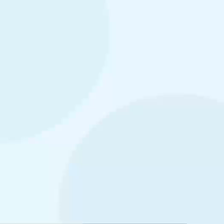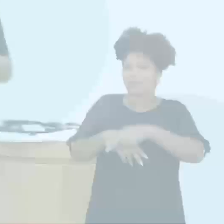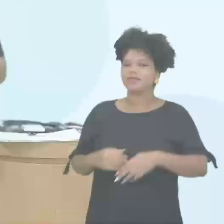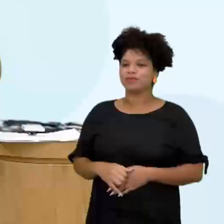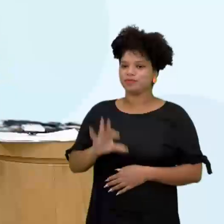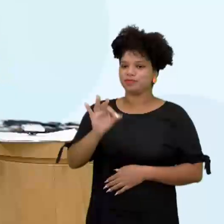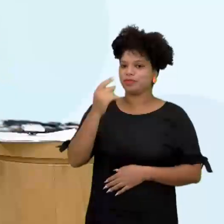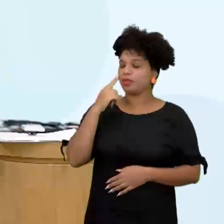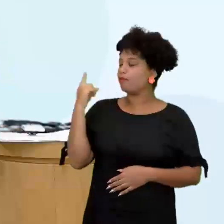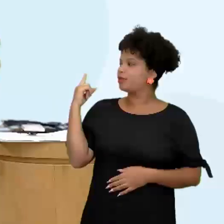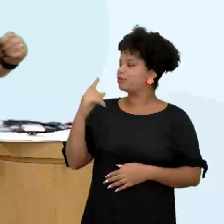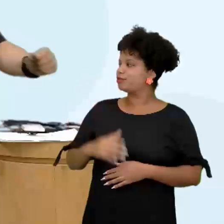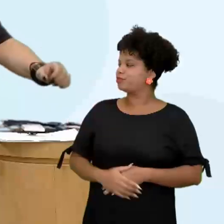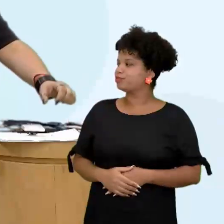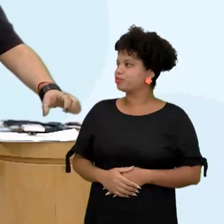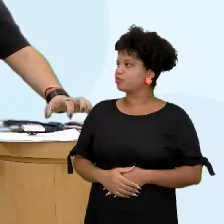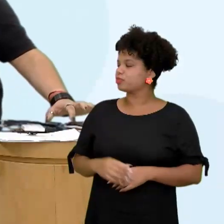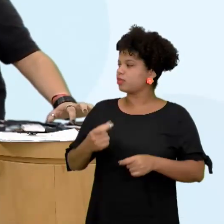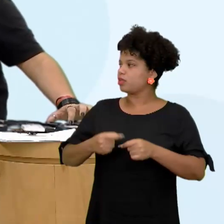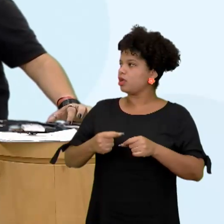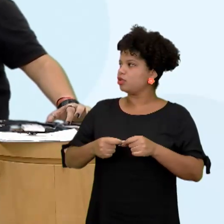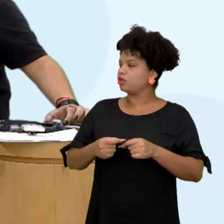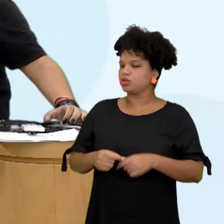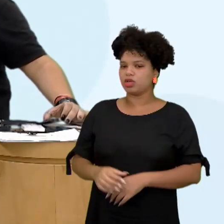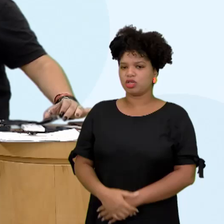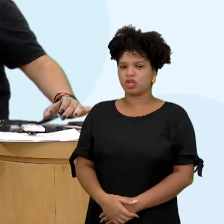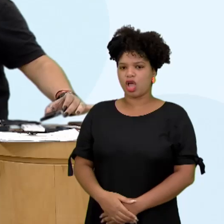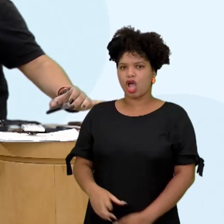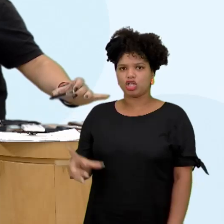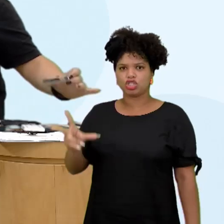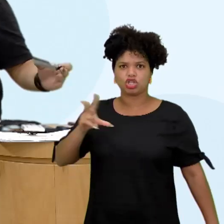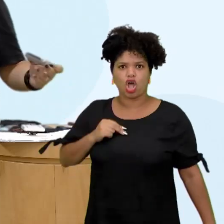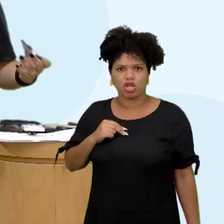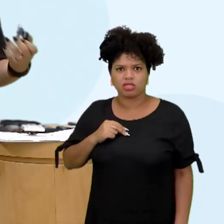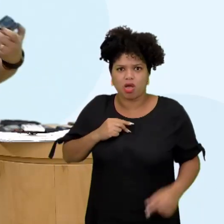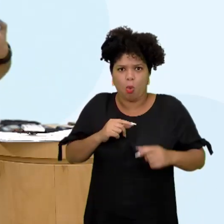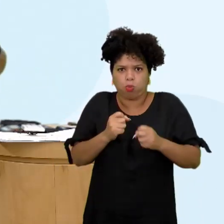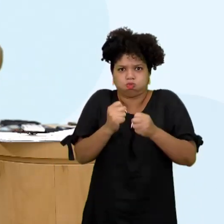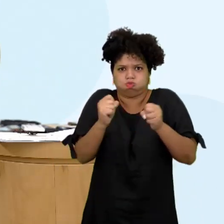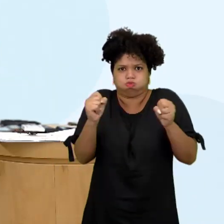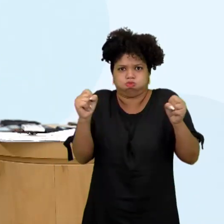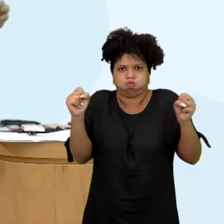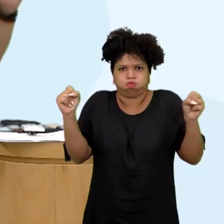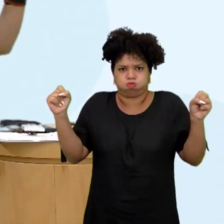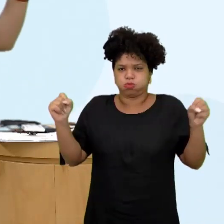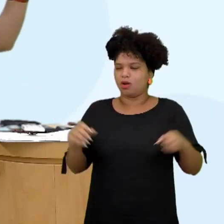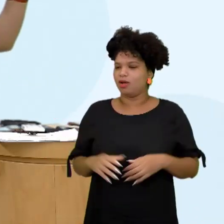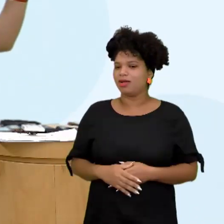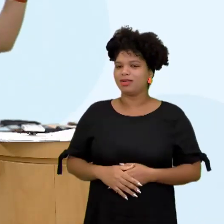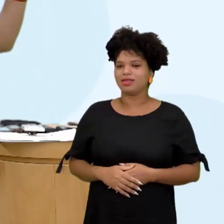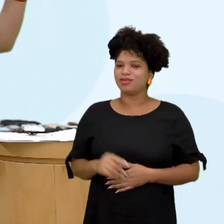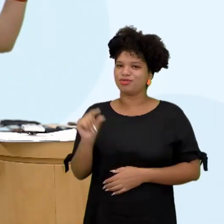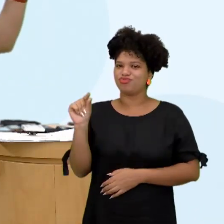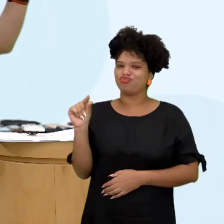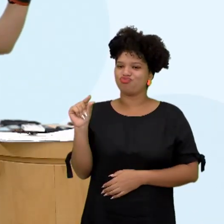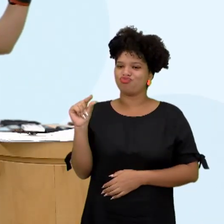Então, isso aqui é uma placa de Arduino, tá? Aí você fala, nossa, que placa grande. Essa placa grande é desse